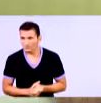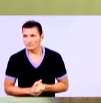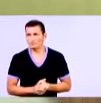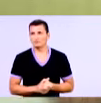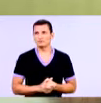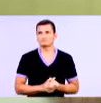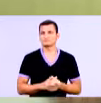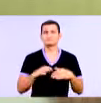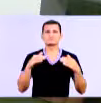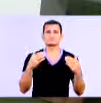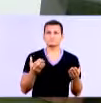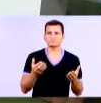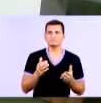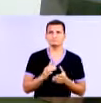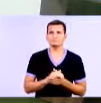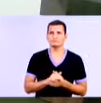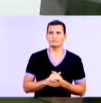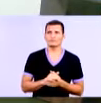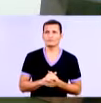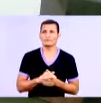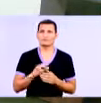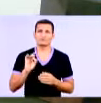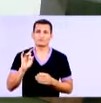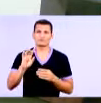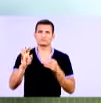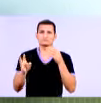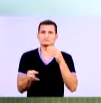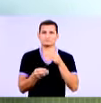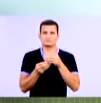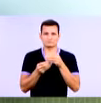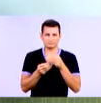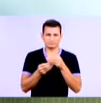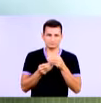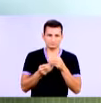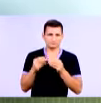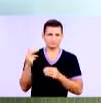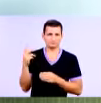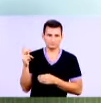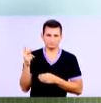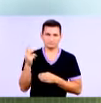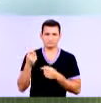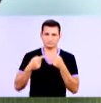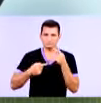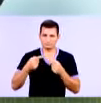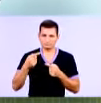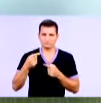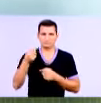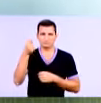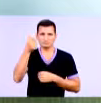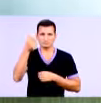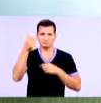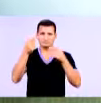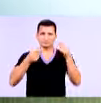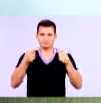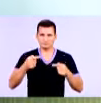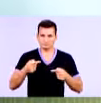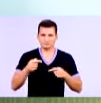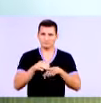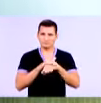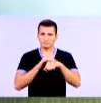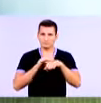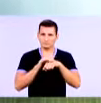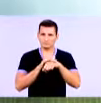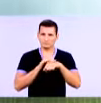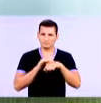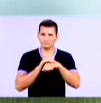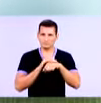Então, professor, só para contribuir com essa discussão, com relação à primeira questão, então, eu gostaria de chamar a atenção